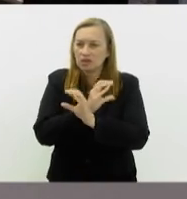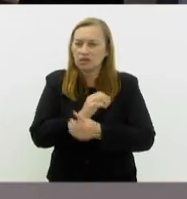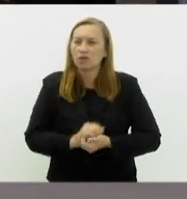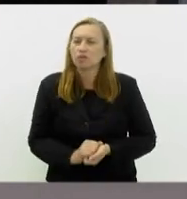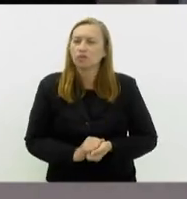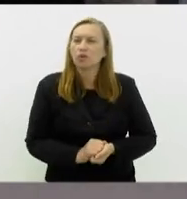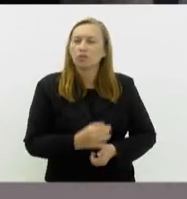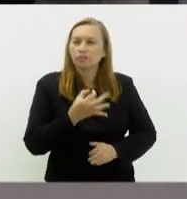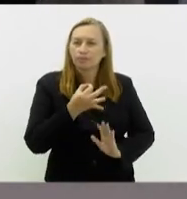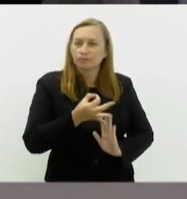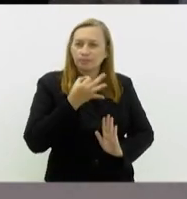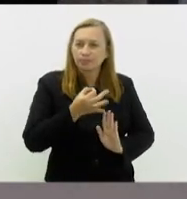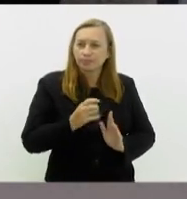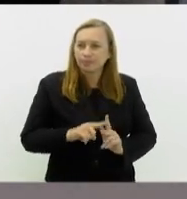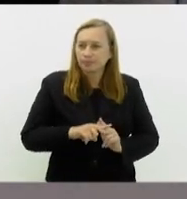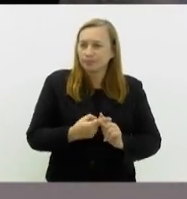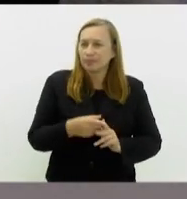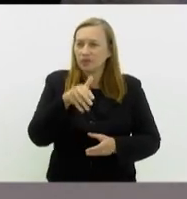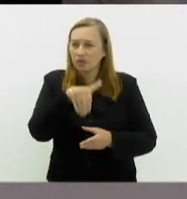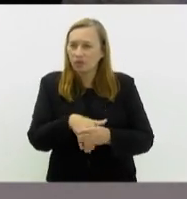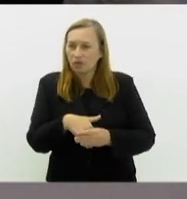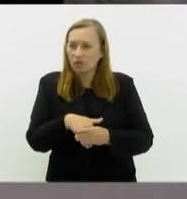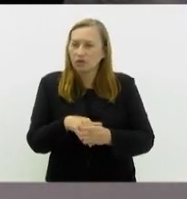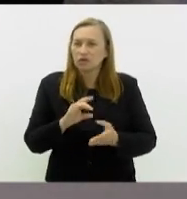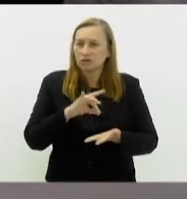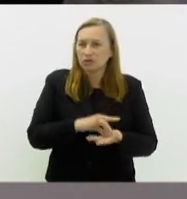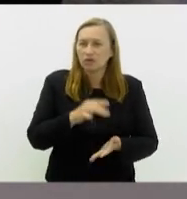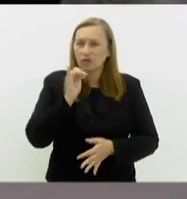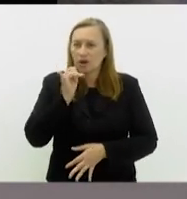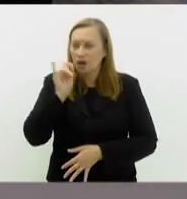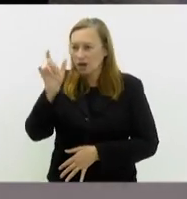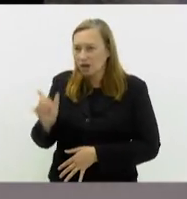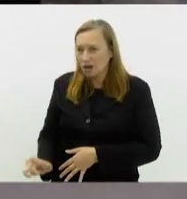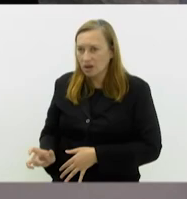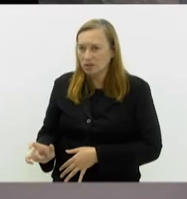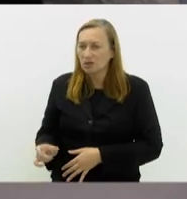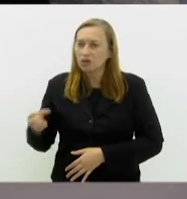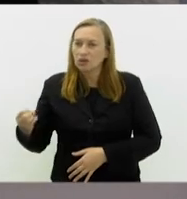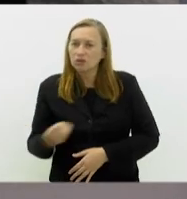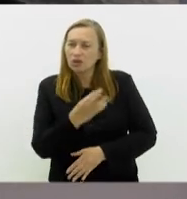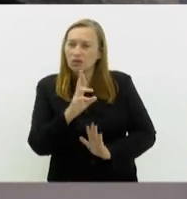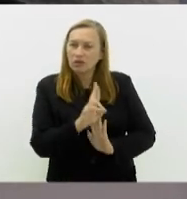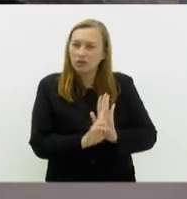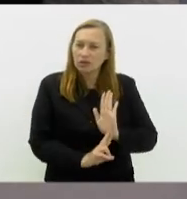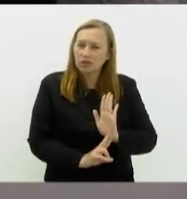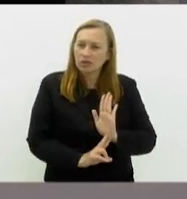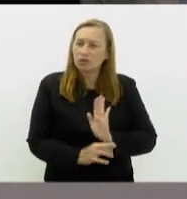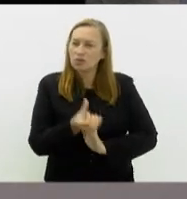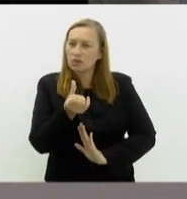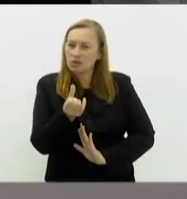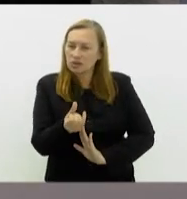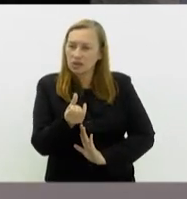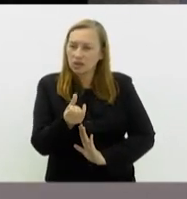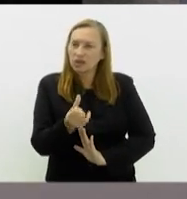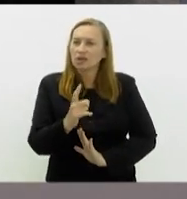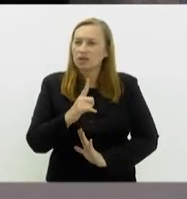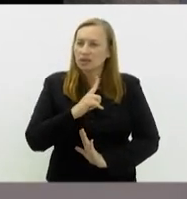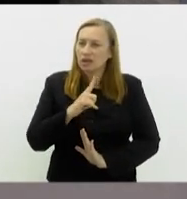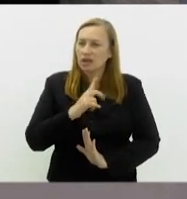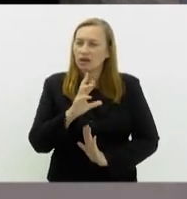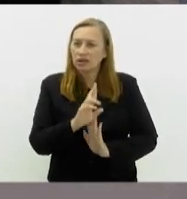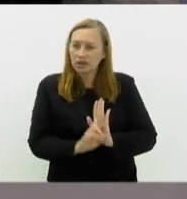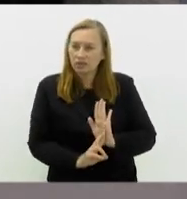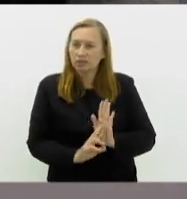sugestões de alteração no voto original do relator da nova redação ao item 6 que terá a seguinte